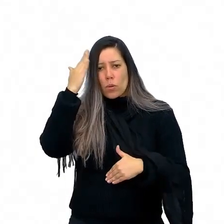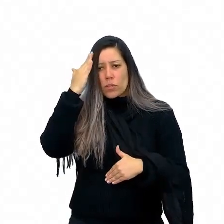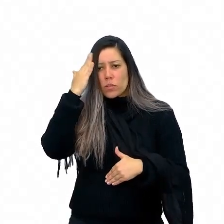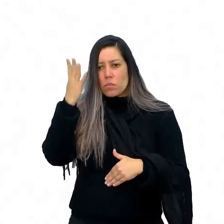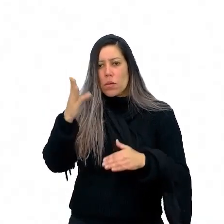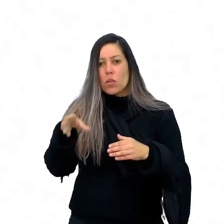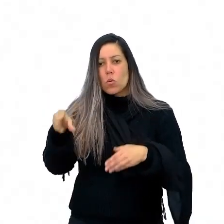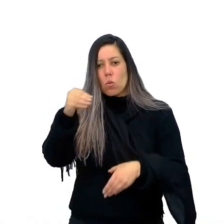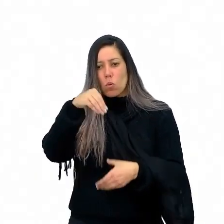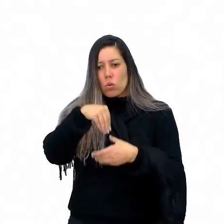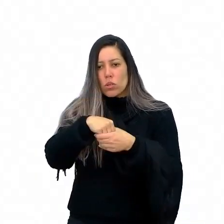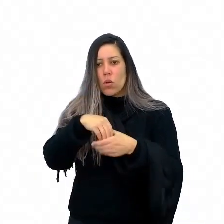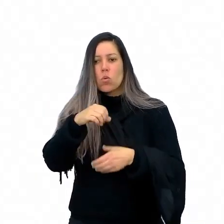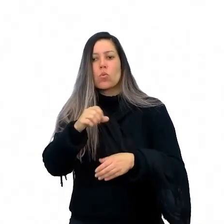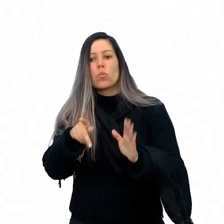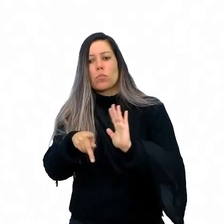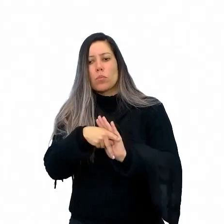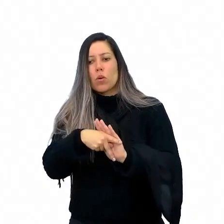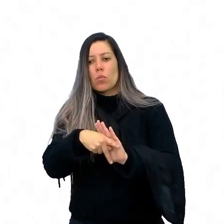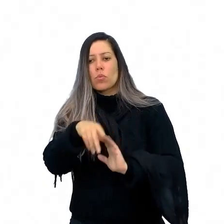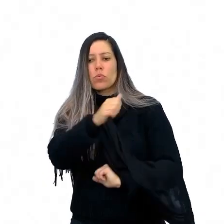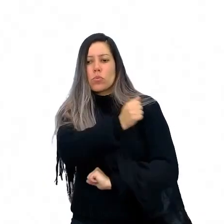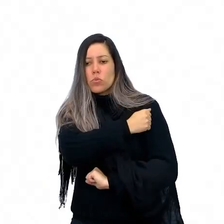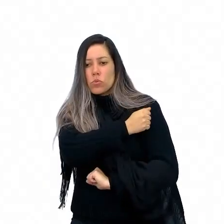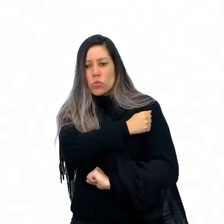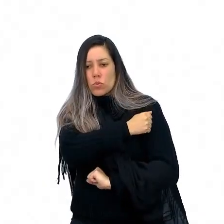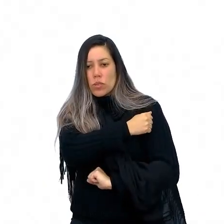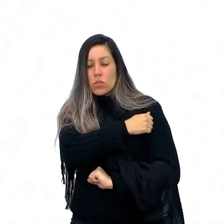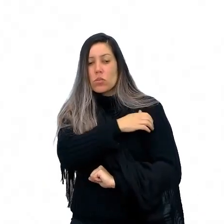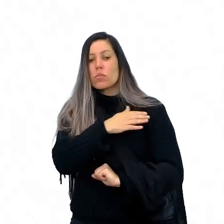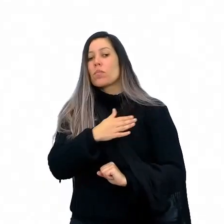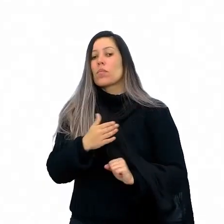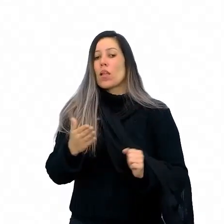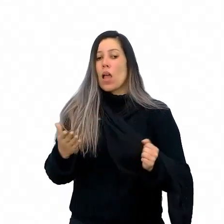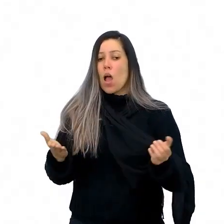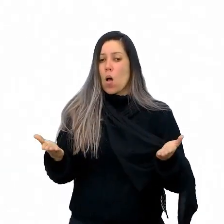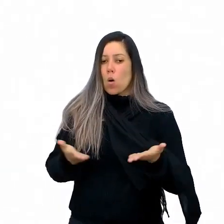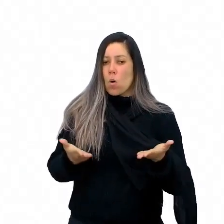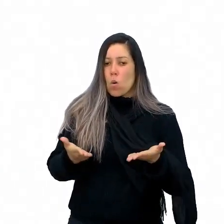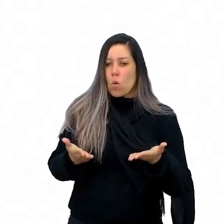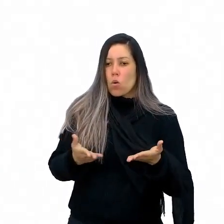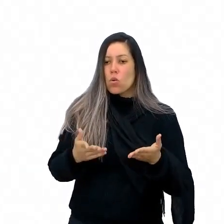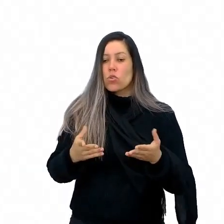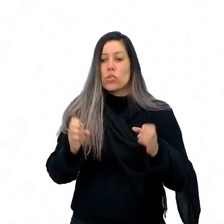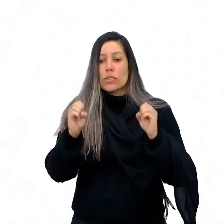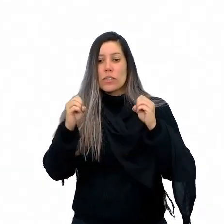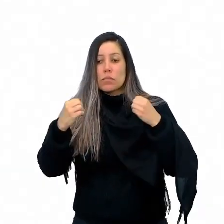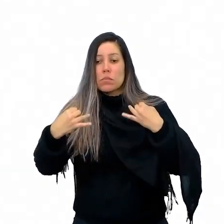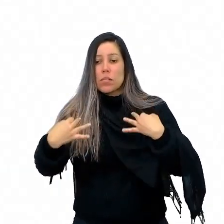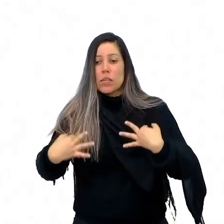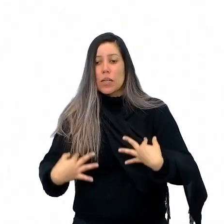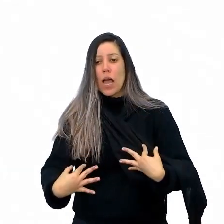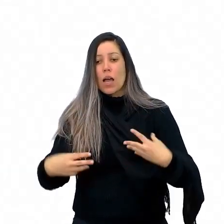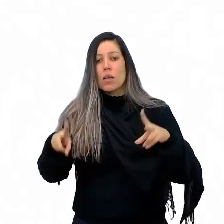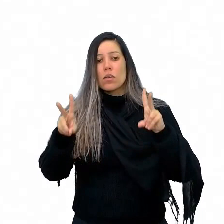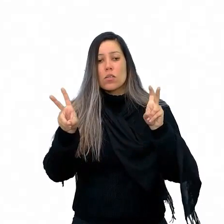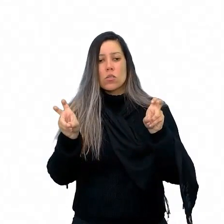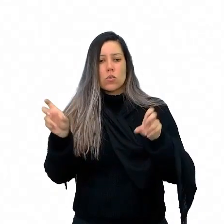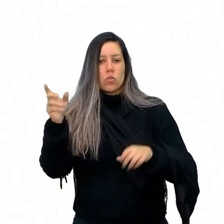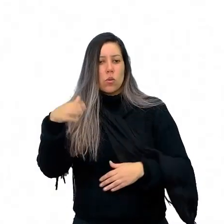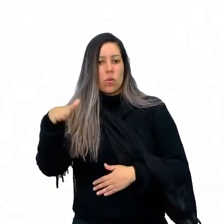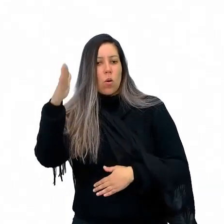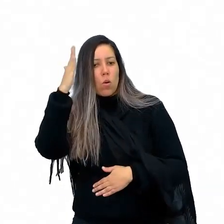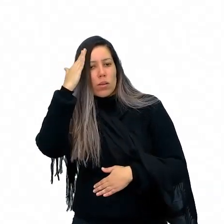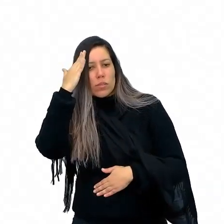Hoje, nós vamos falar sobre o conhecimento do conteúdo e do ensino. Para isso, nós utilizaremos